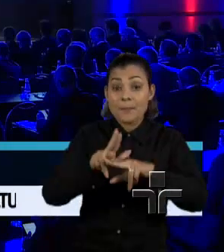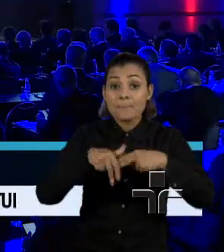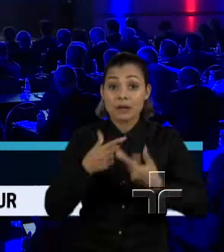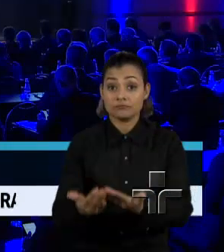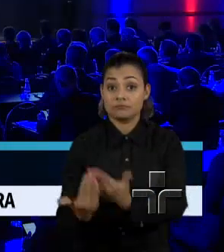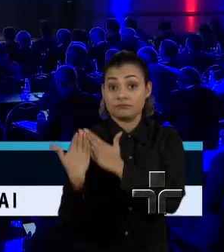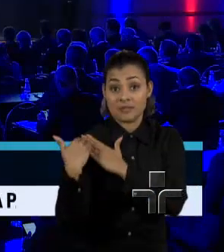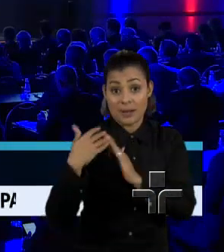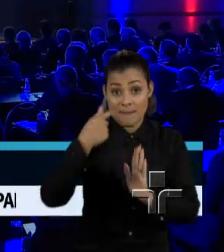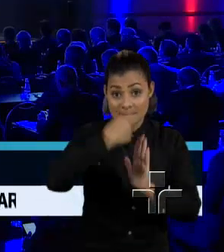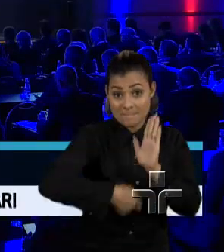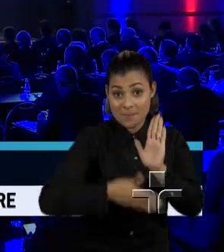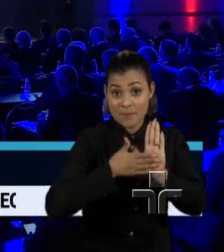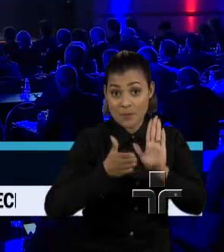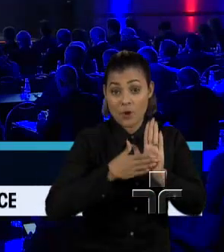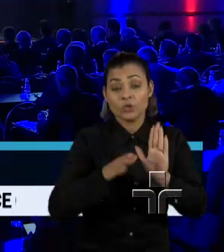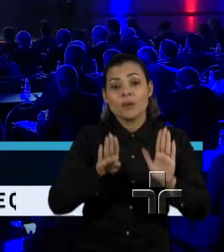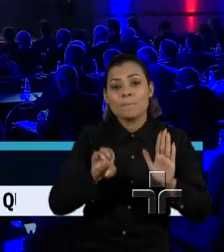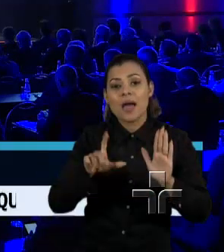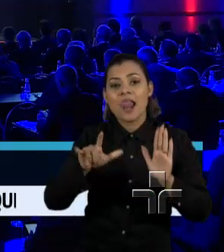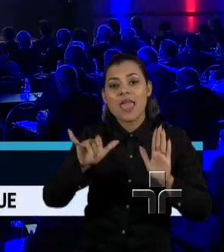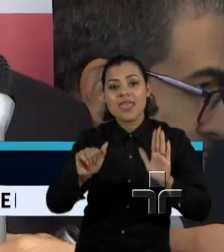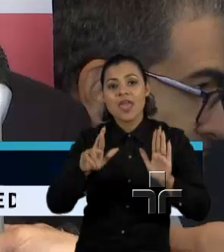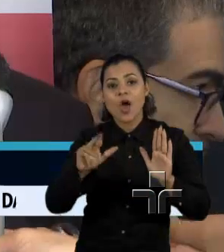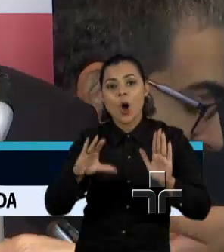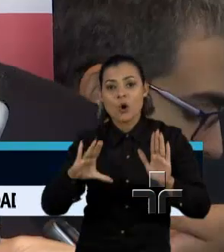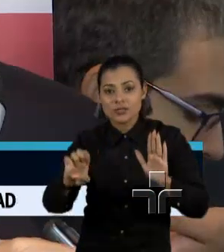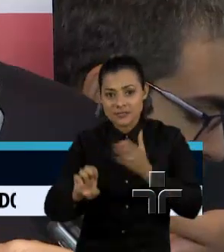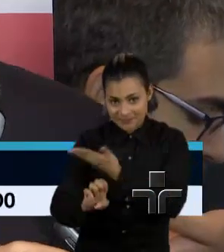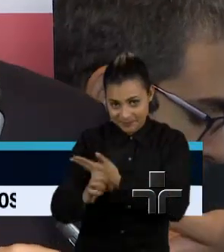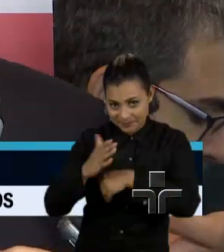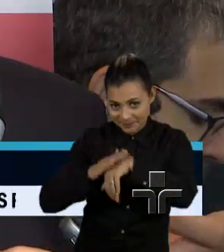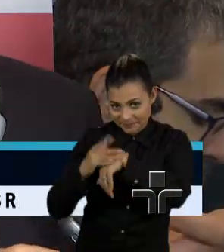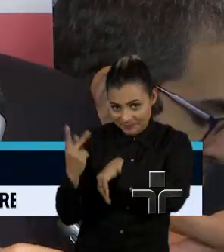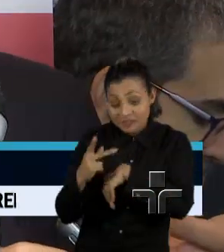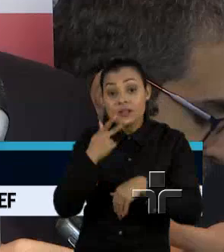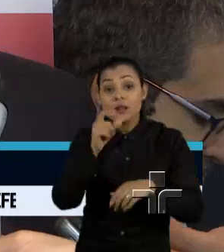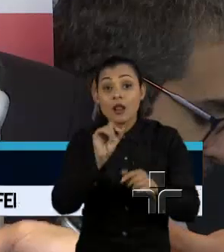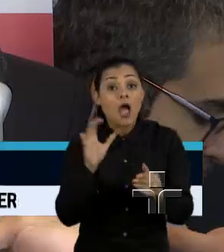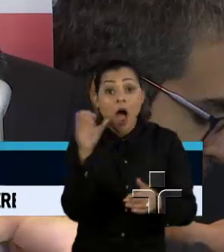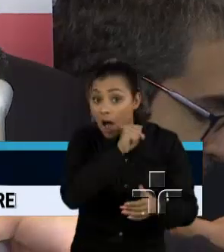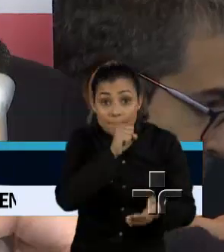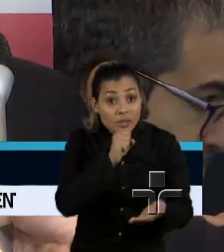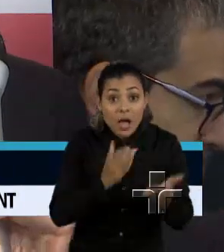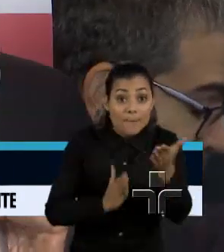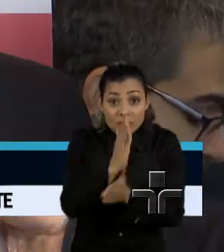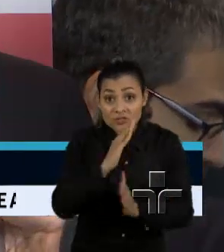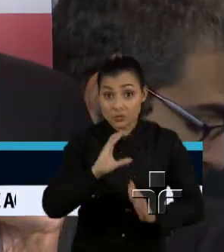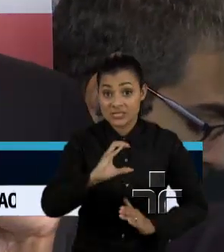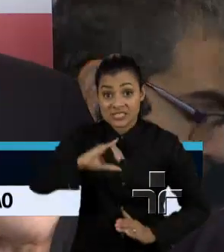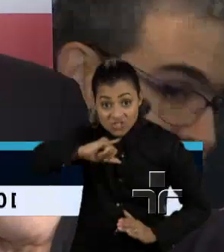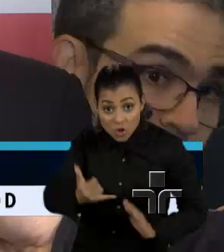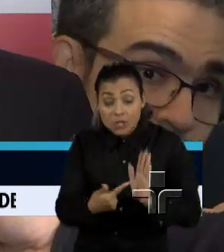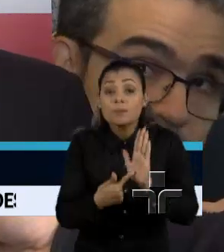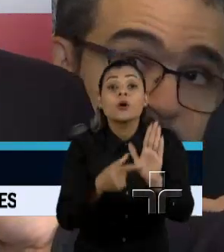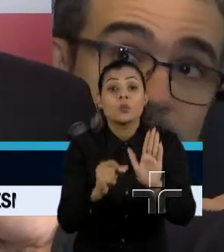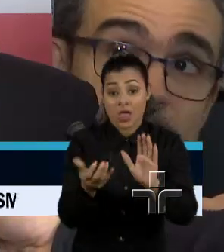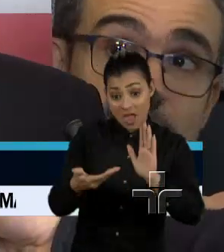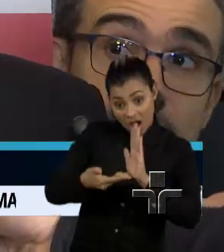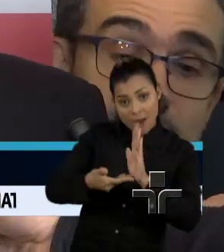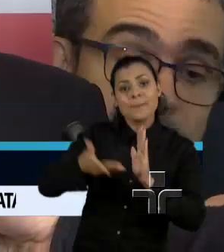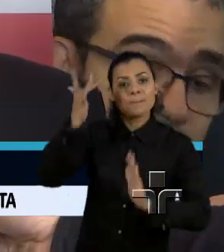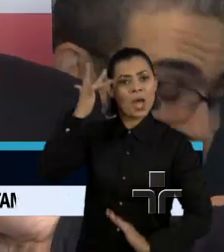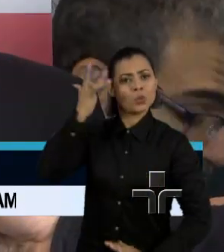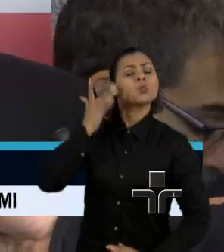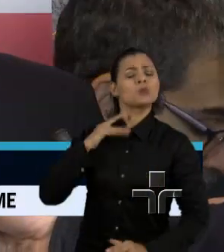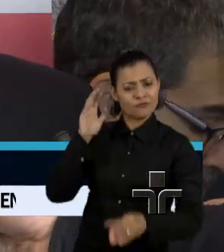da proposta, o deputado Baleia Rossi, do PMDB, disse que a rápida aprovação da PEC na CCJ mostra que a Câmara está madura